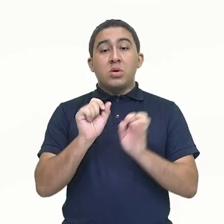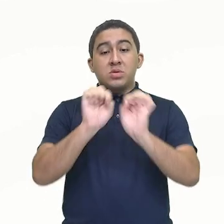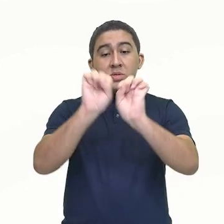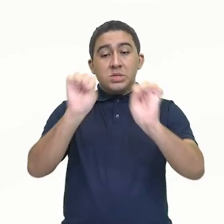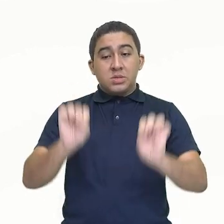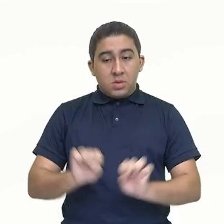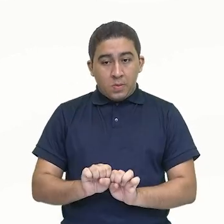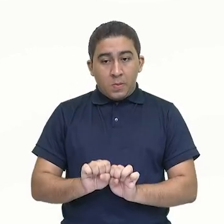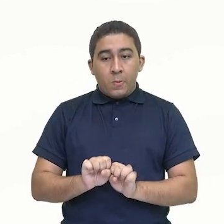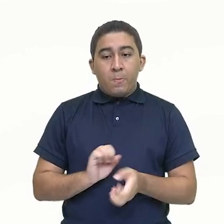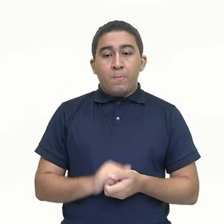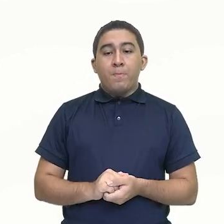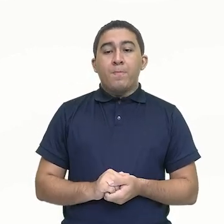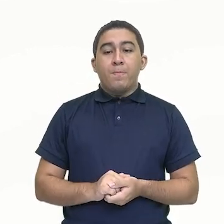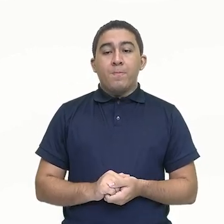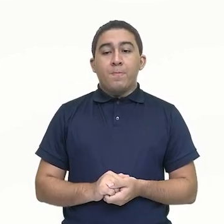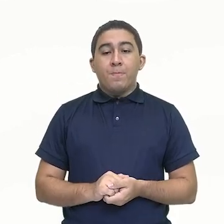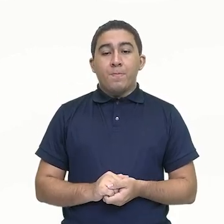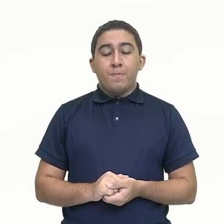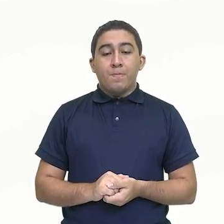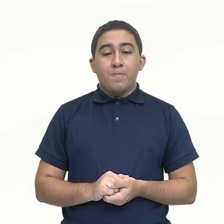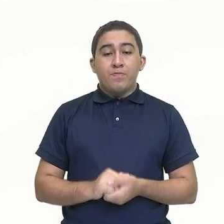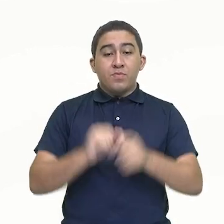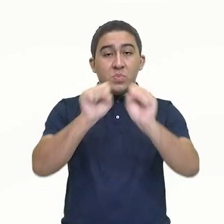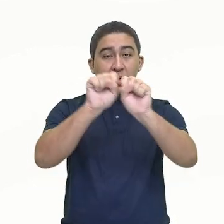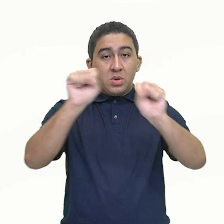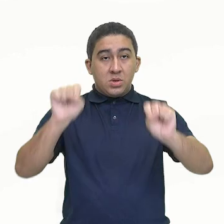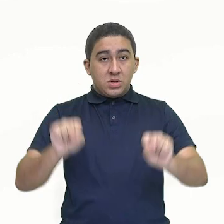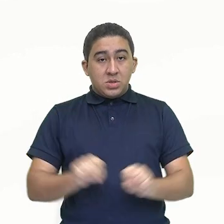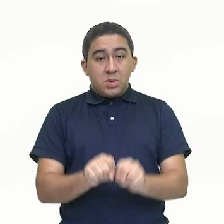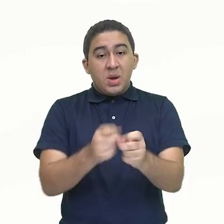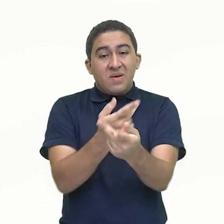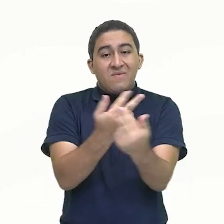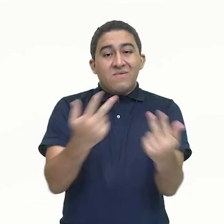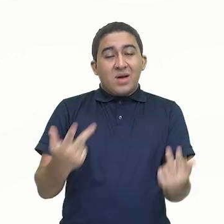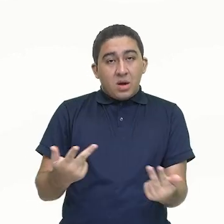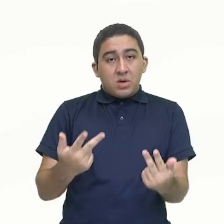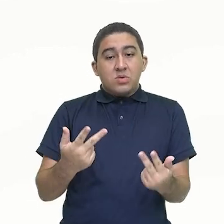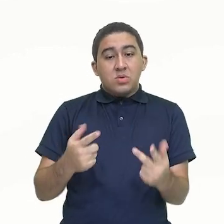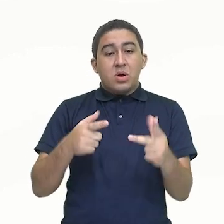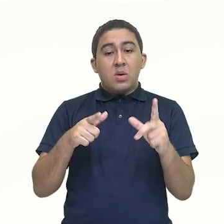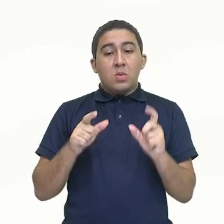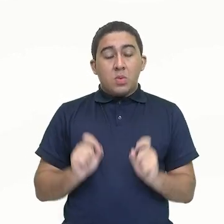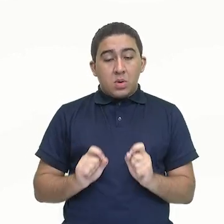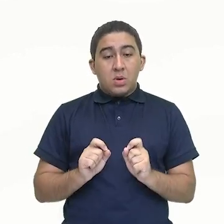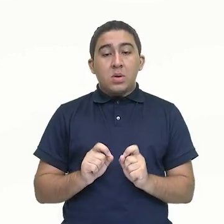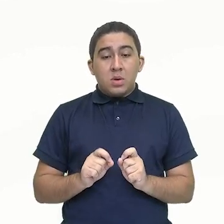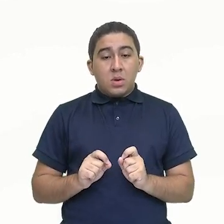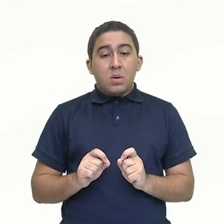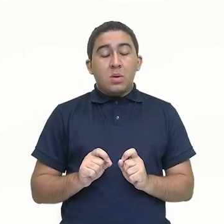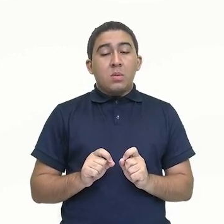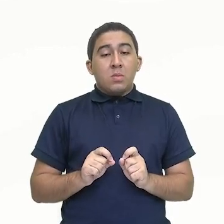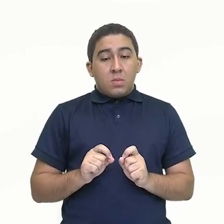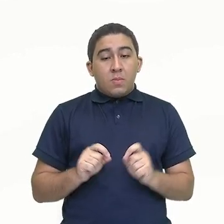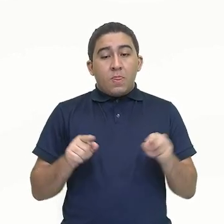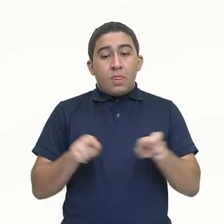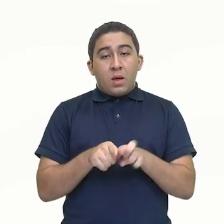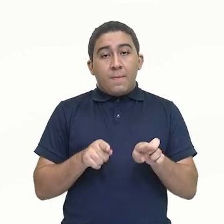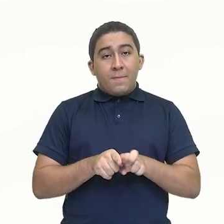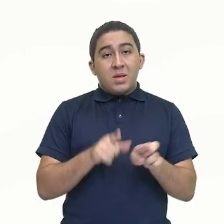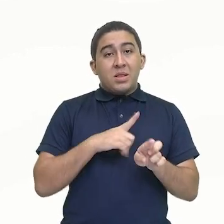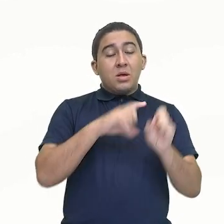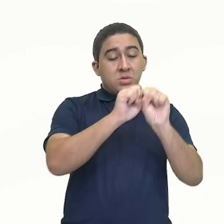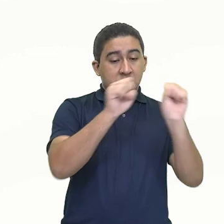E destes que eu dei como exemplo, vai formar o sistema digestório, mas também tem o